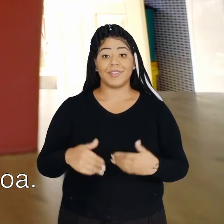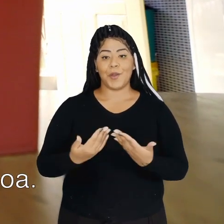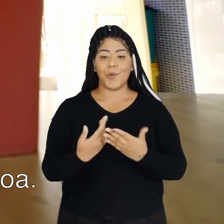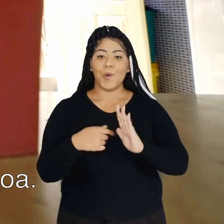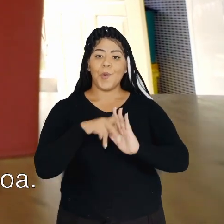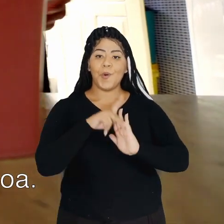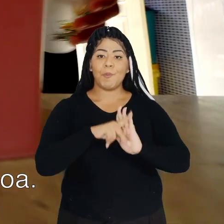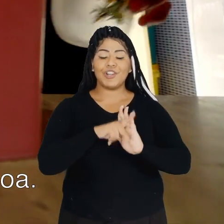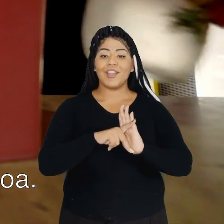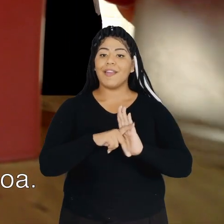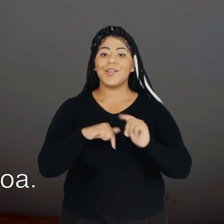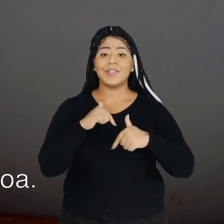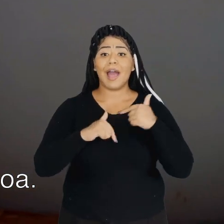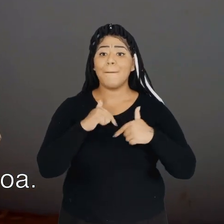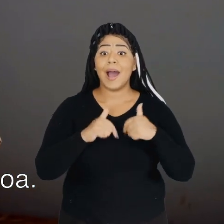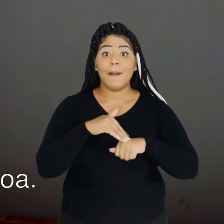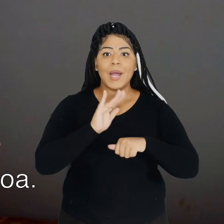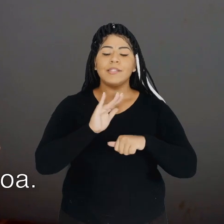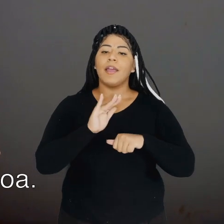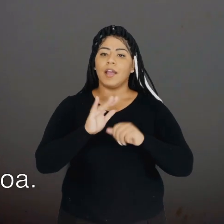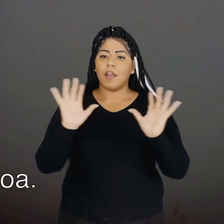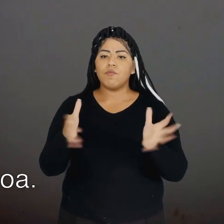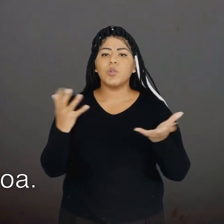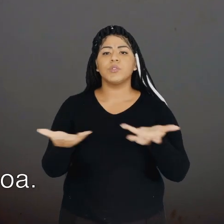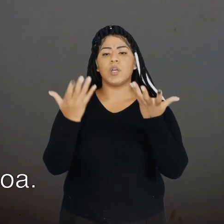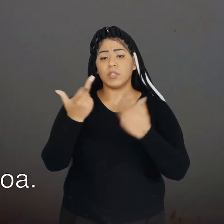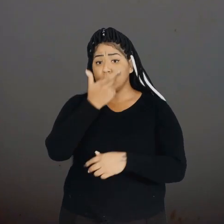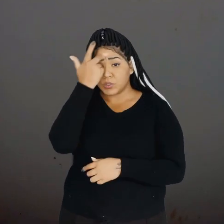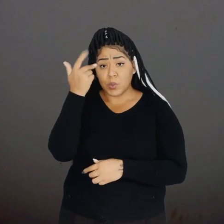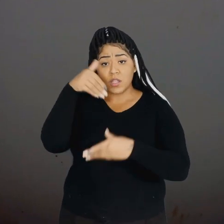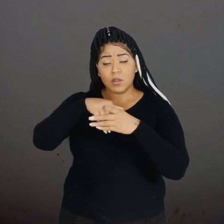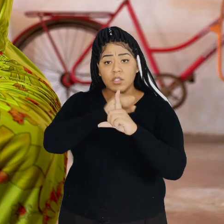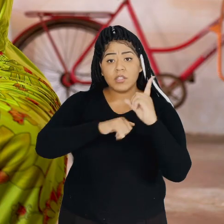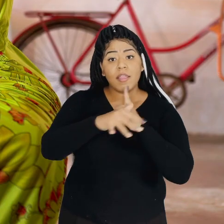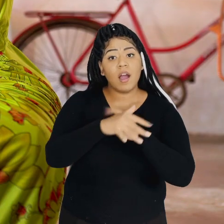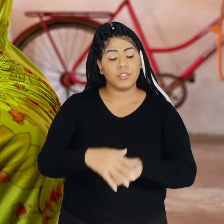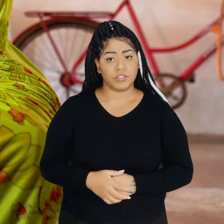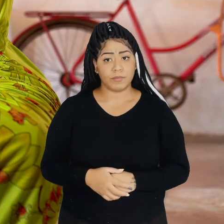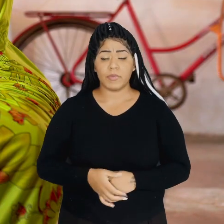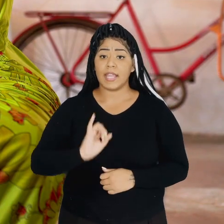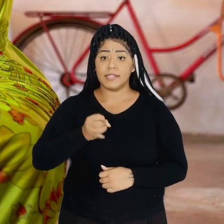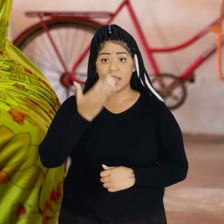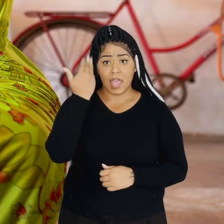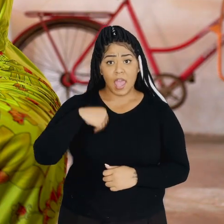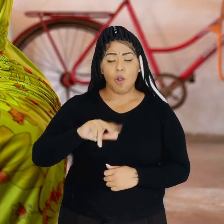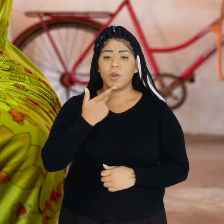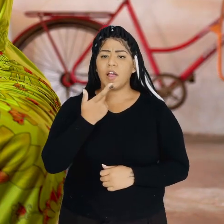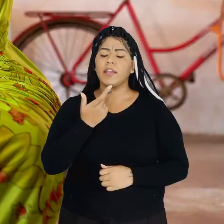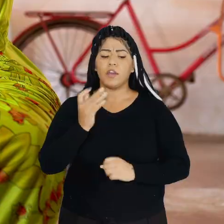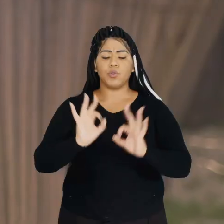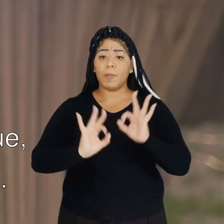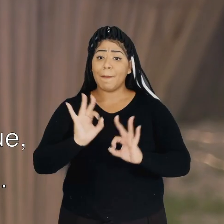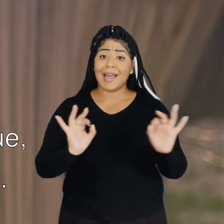O La Ligue, ele trabalha com a formação social de uma pessoa. E atualmente, sim, eu posso dizer que eu me sinto